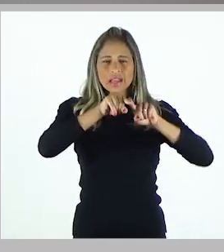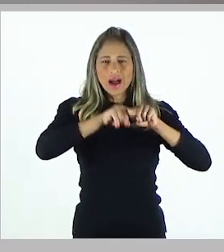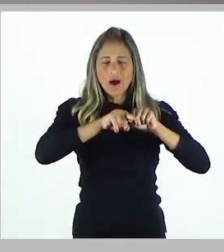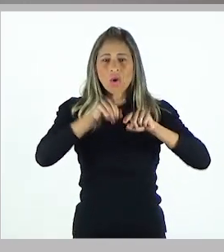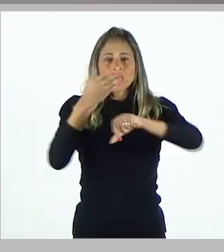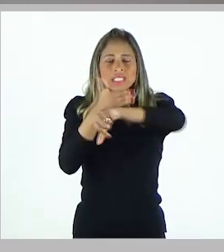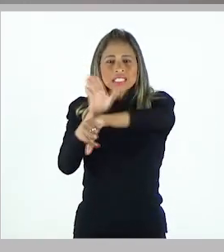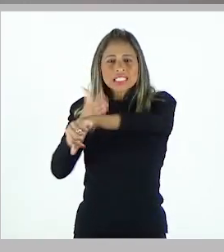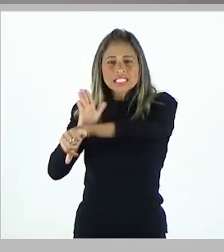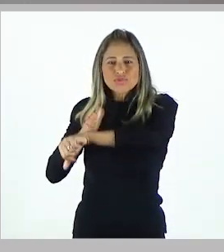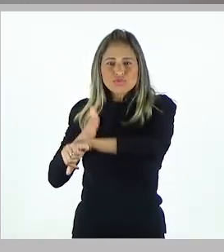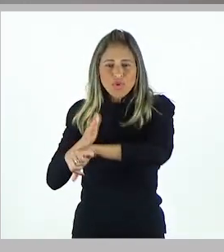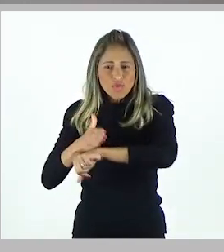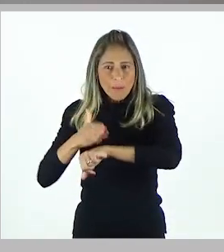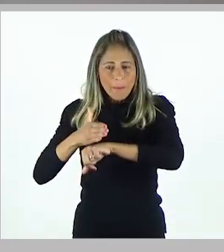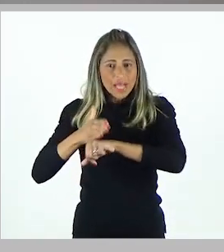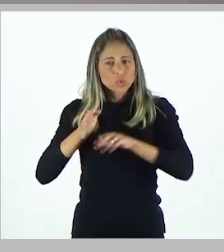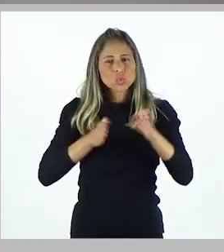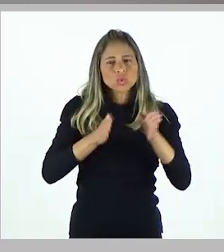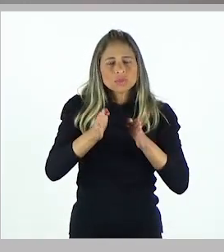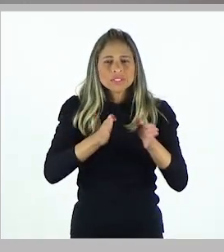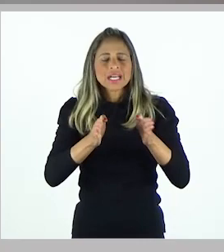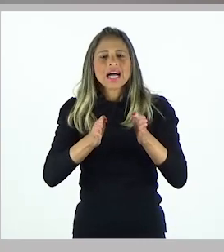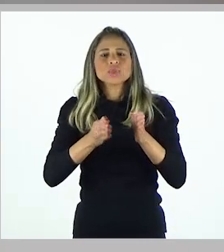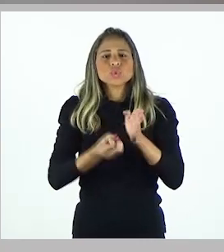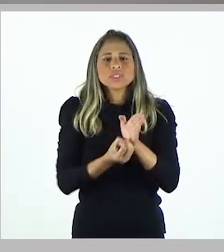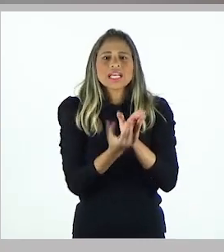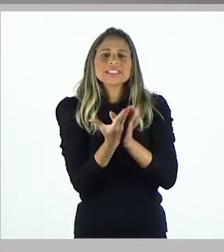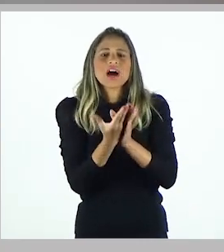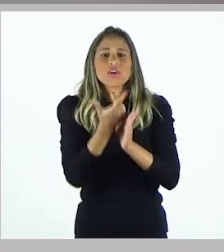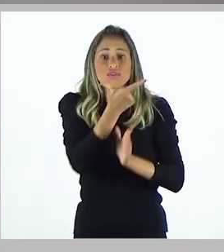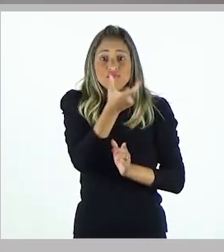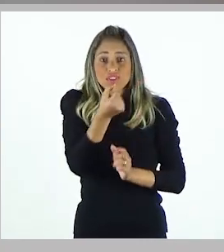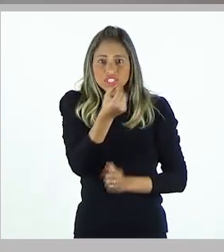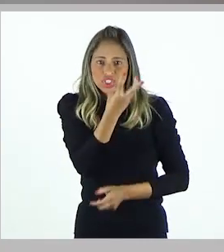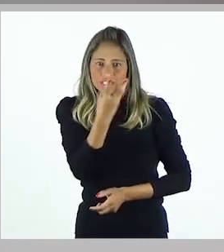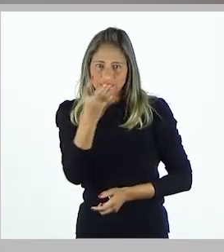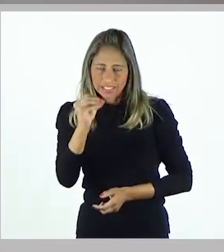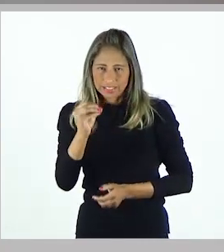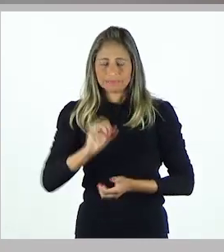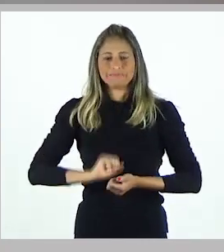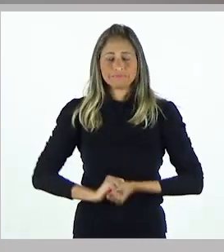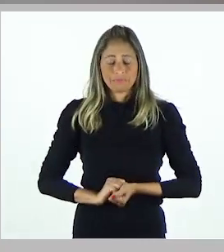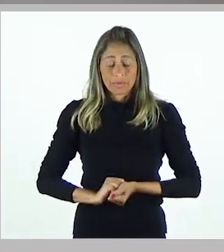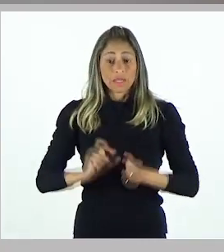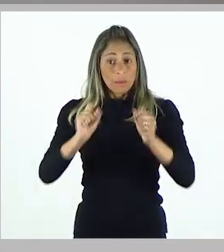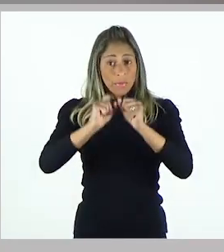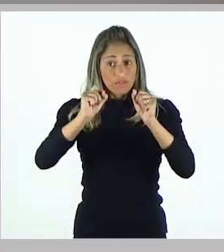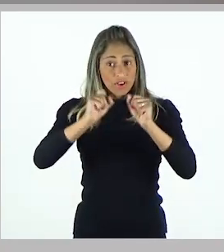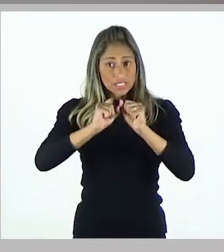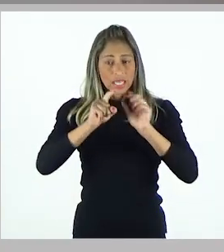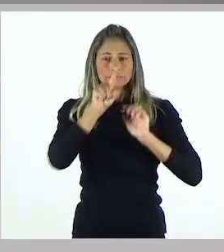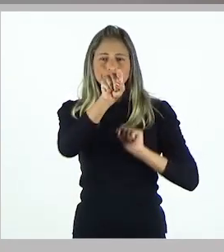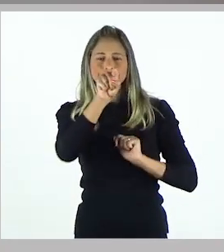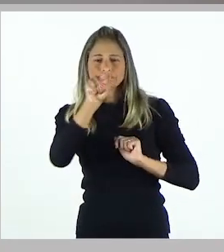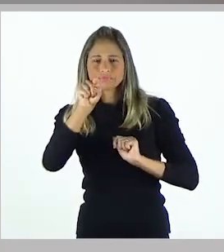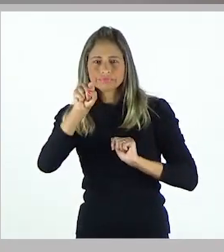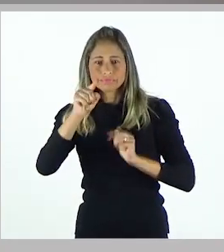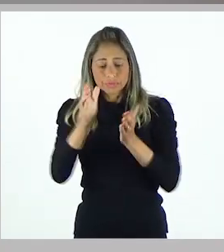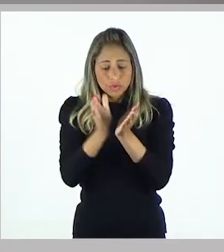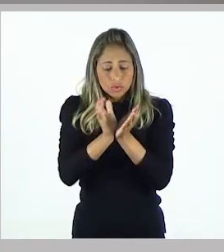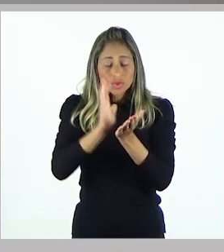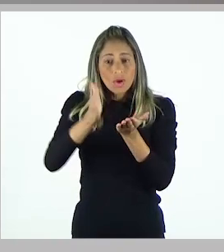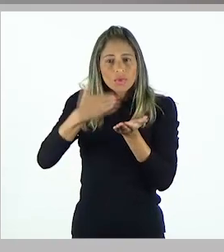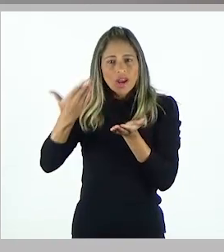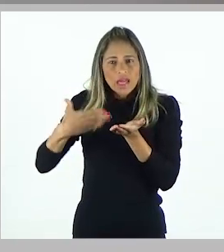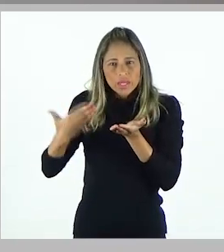Objetivos do Desenvolvimento Sustentável da Agenda 2030, para fazer parte das indicações do seu